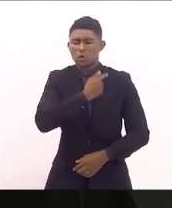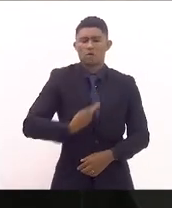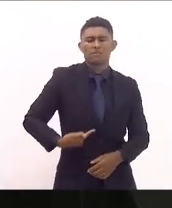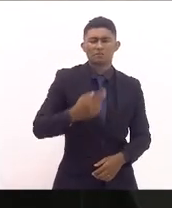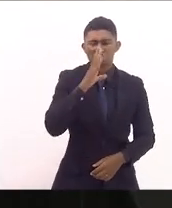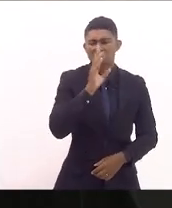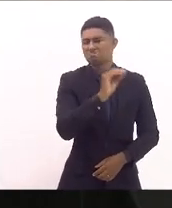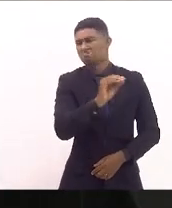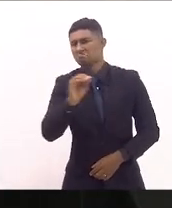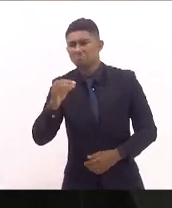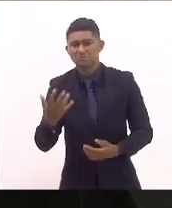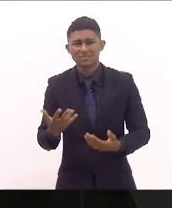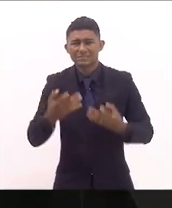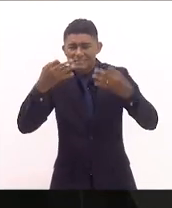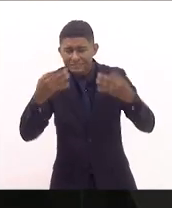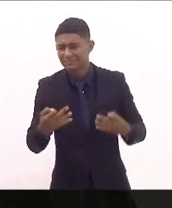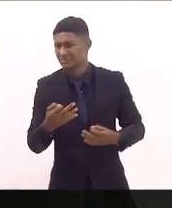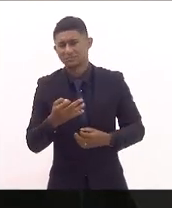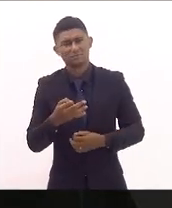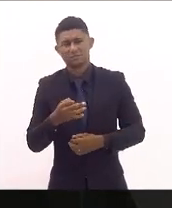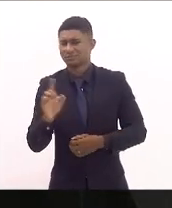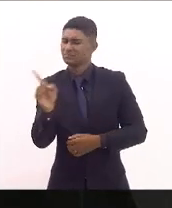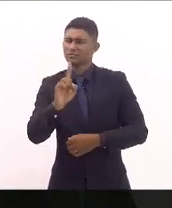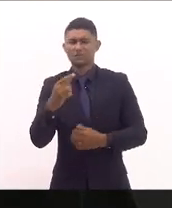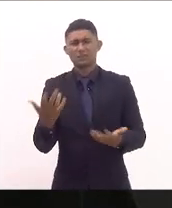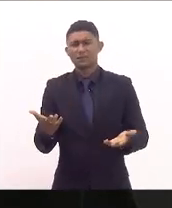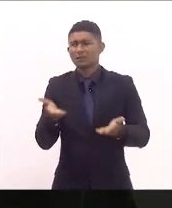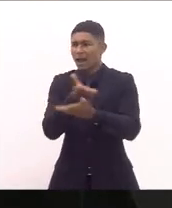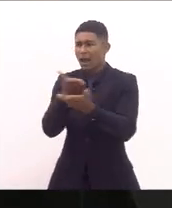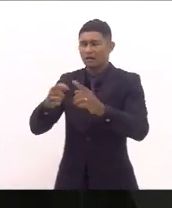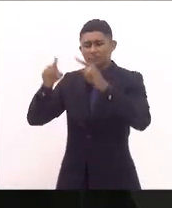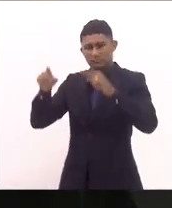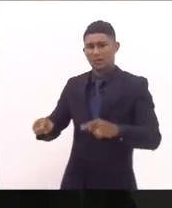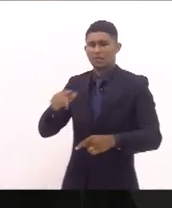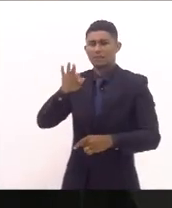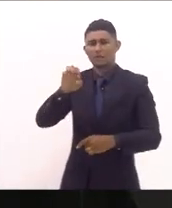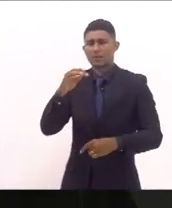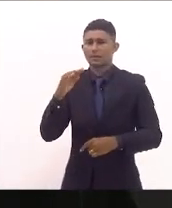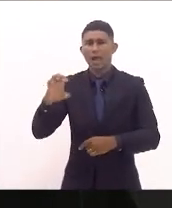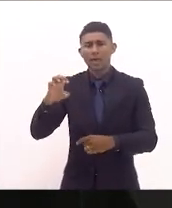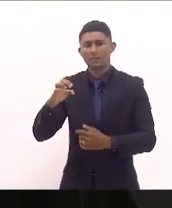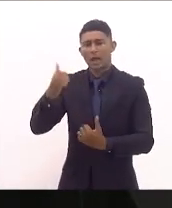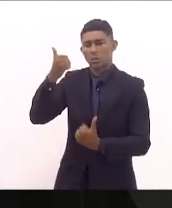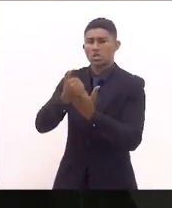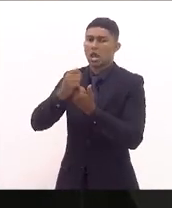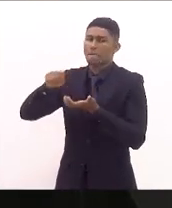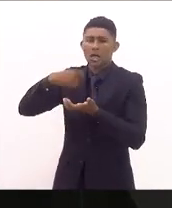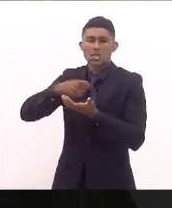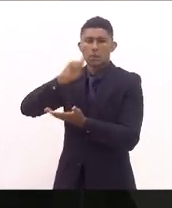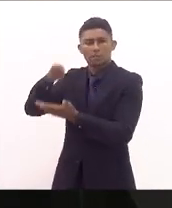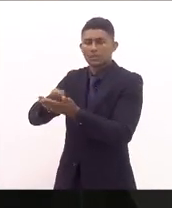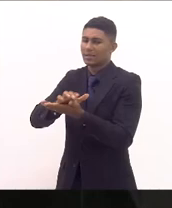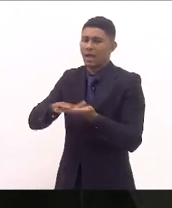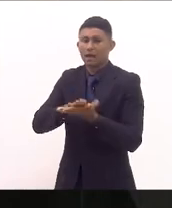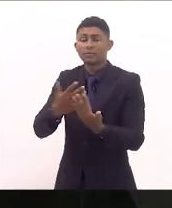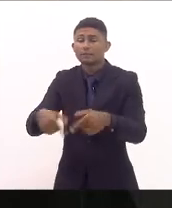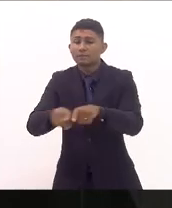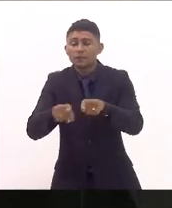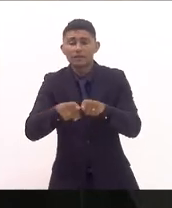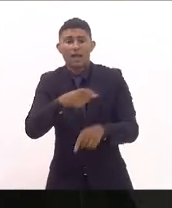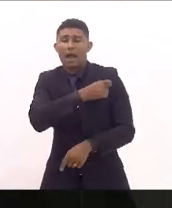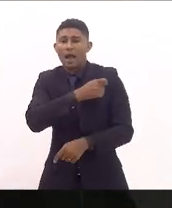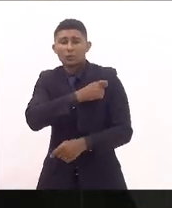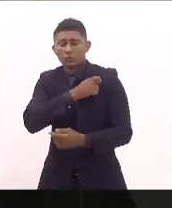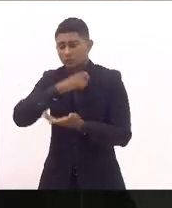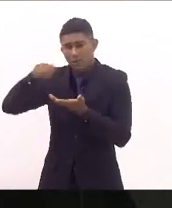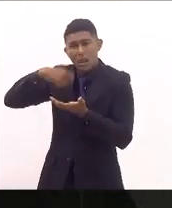em justo que os servidores da Faetec não tem uma alimentação em justo que os nossos estudantes não tem uma Alimentação